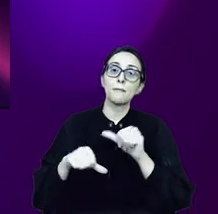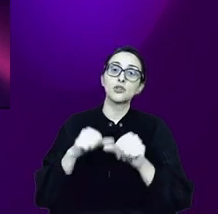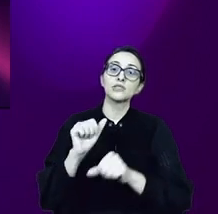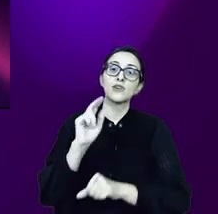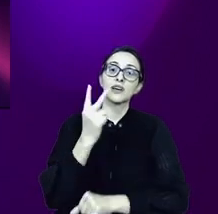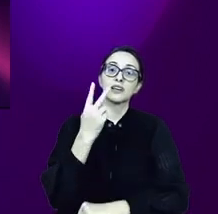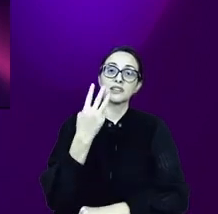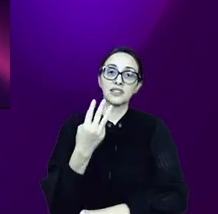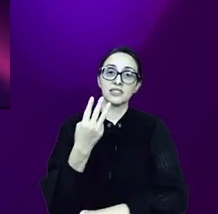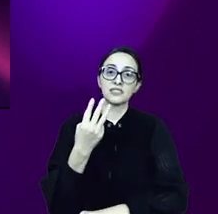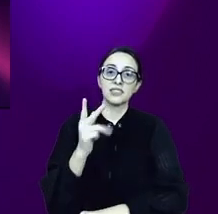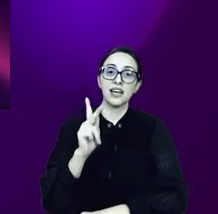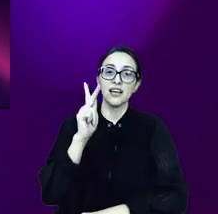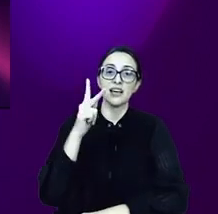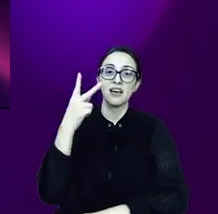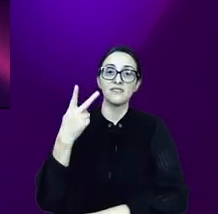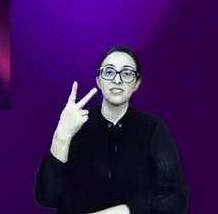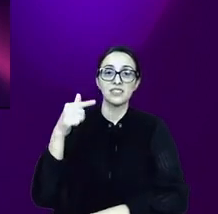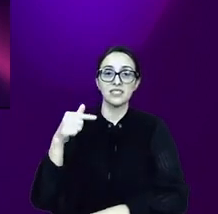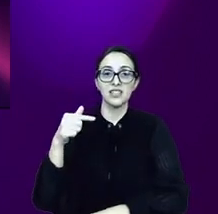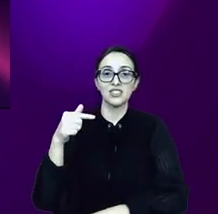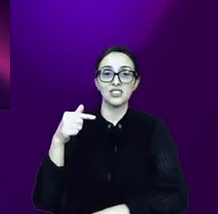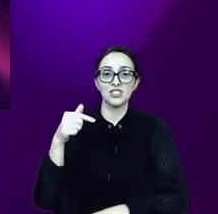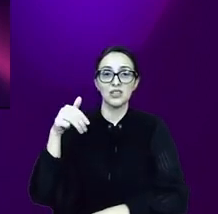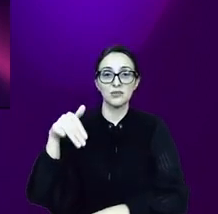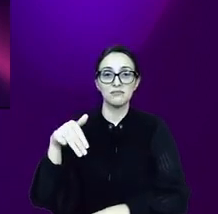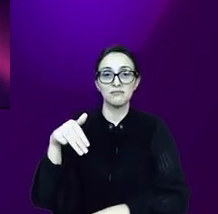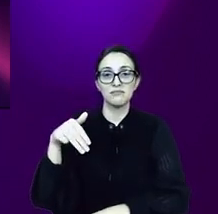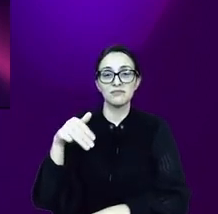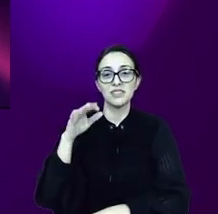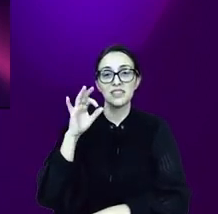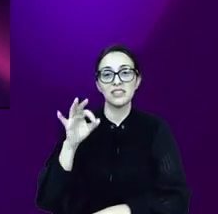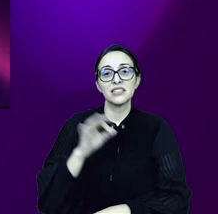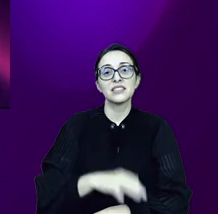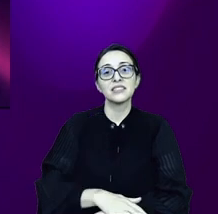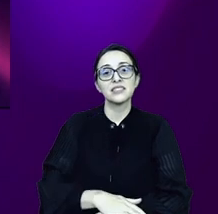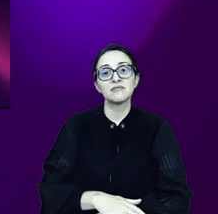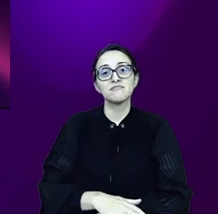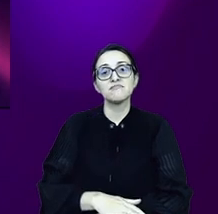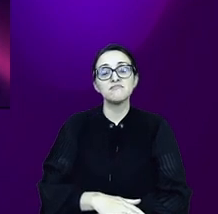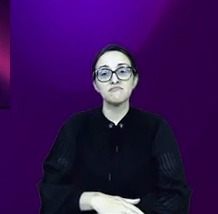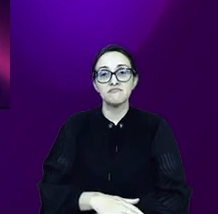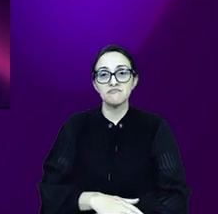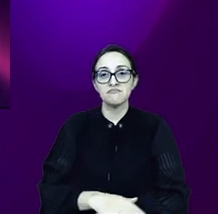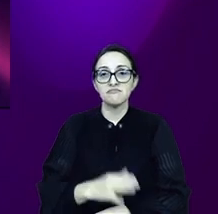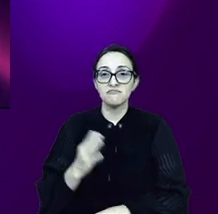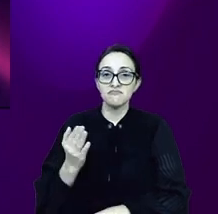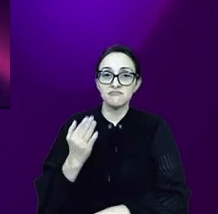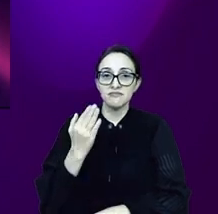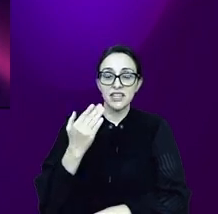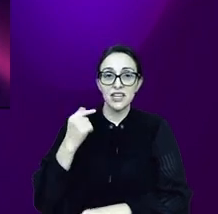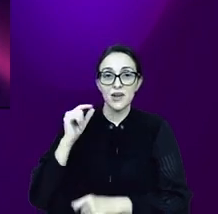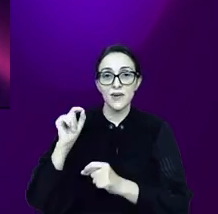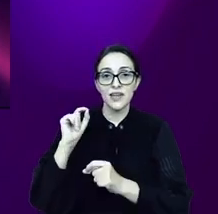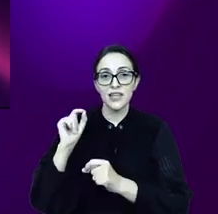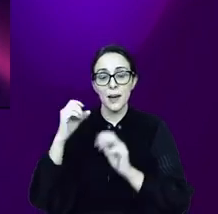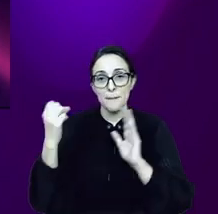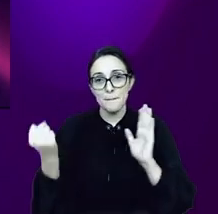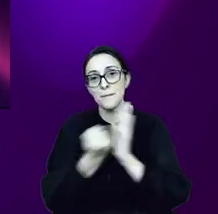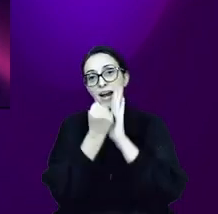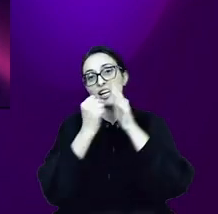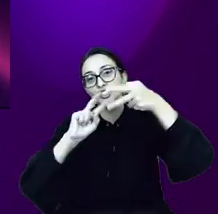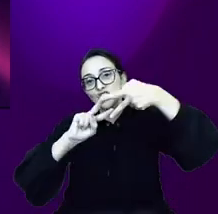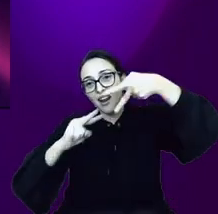A mutação da histona 3 no gene H3F3A, ela é uma